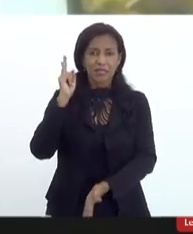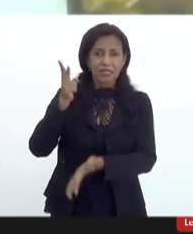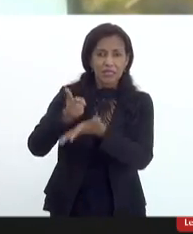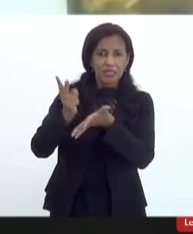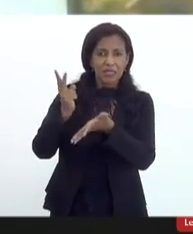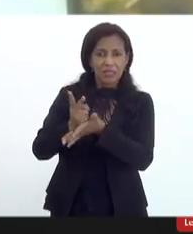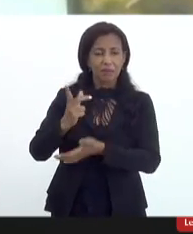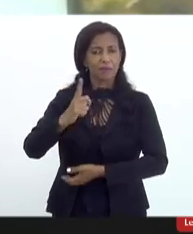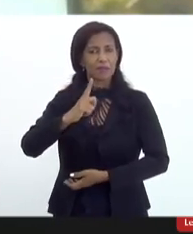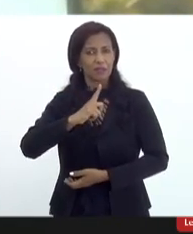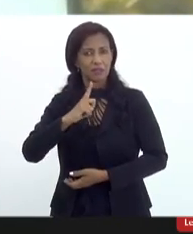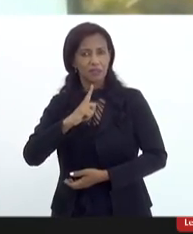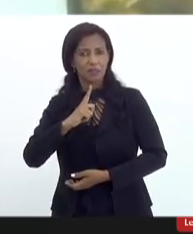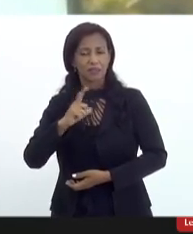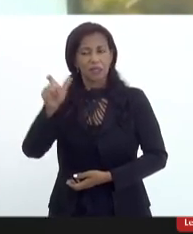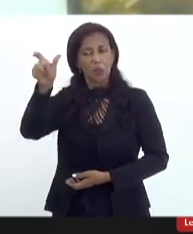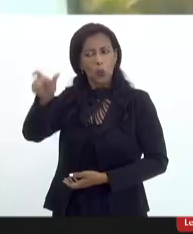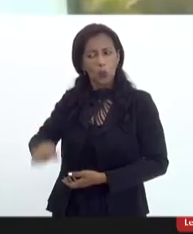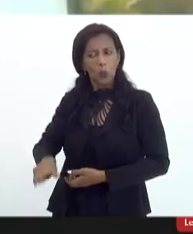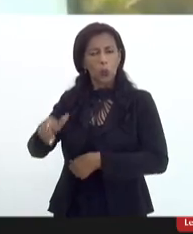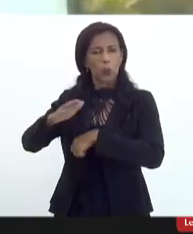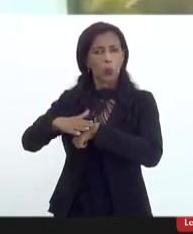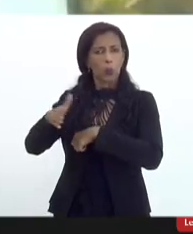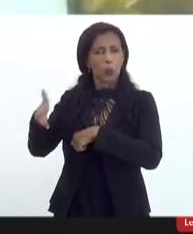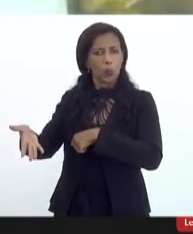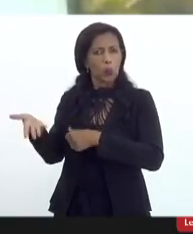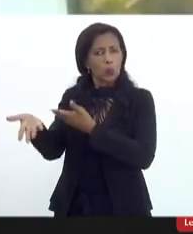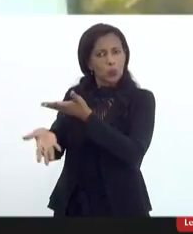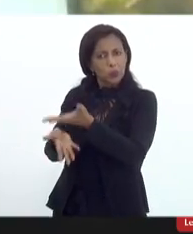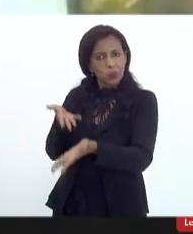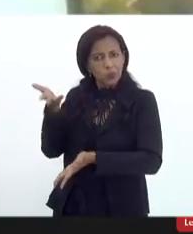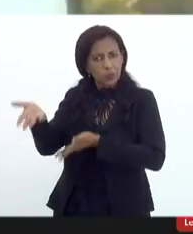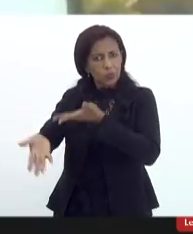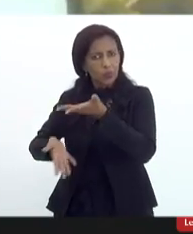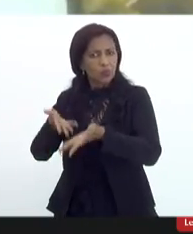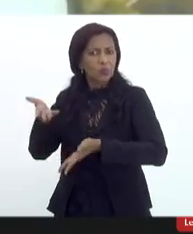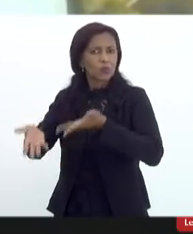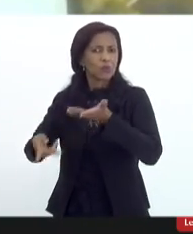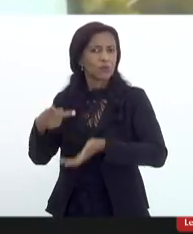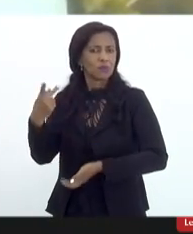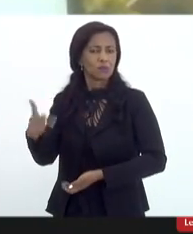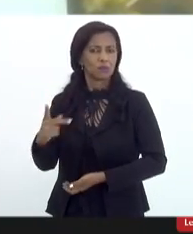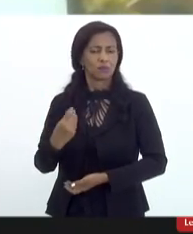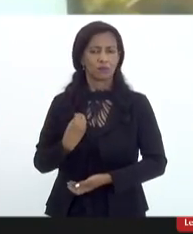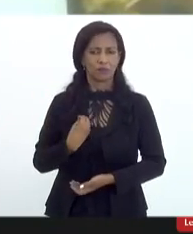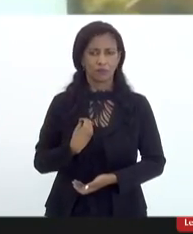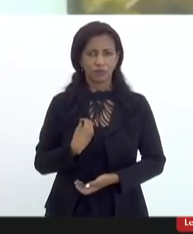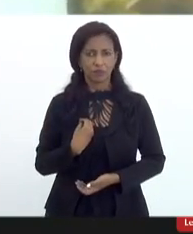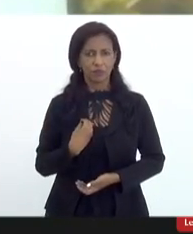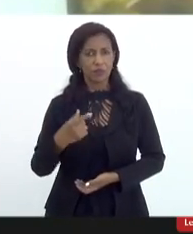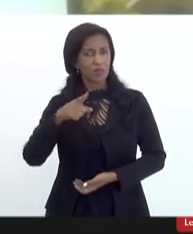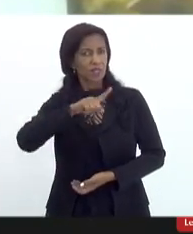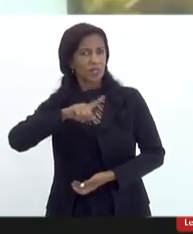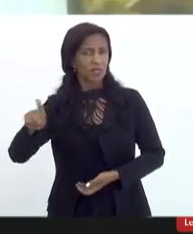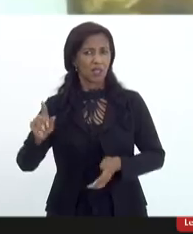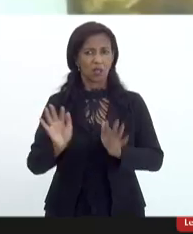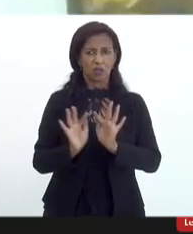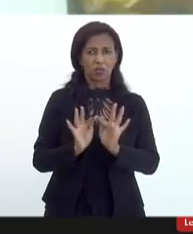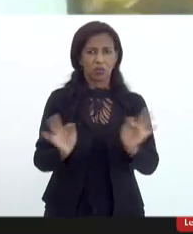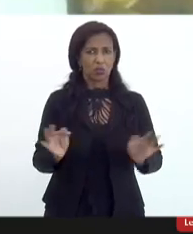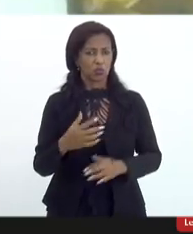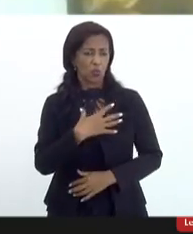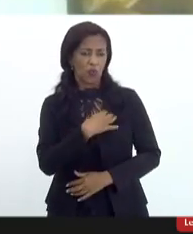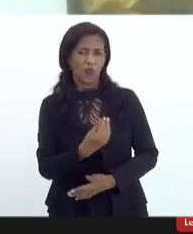sempre tem aquela que vai cuidar de você, e não apenas do seu